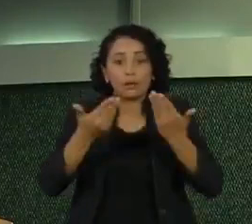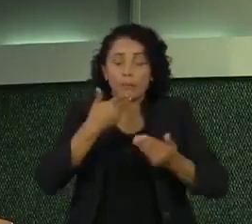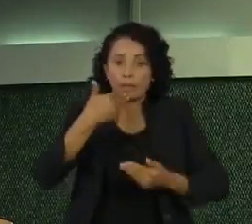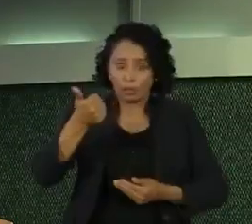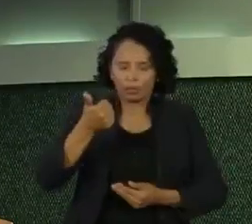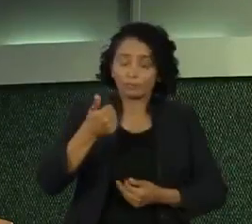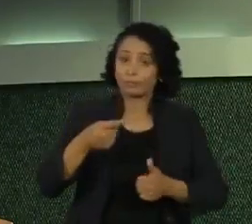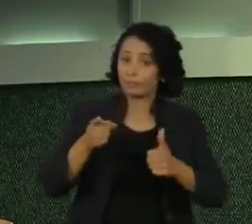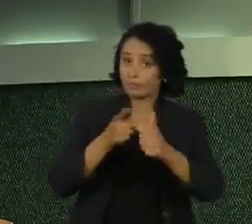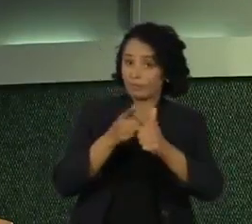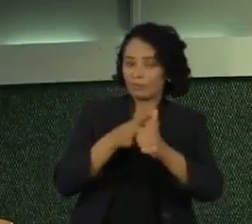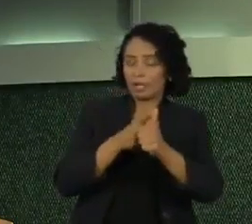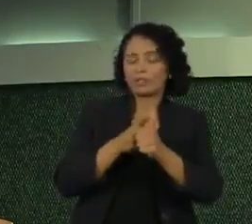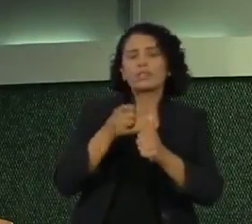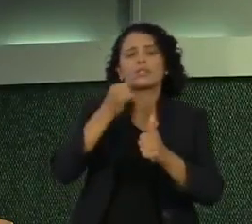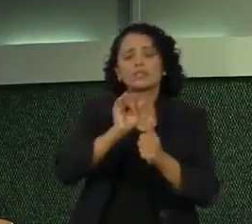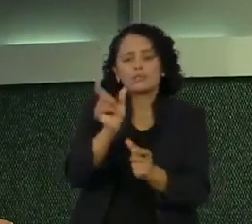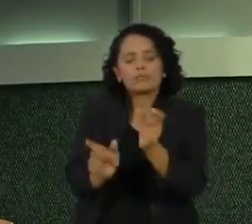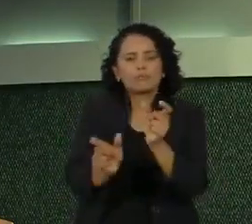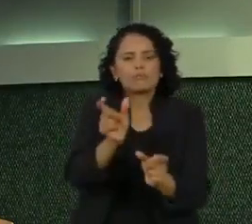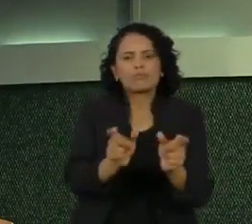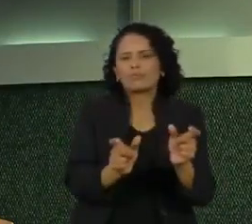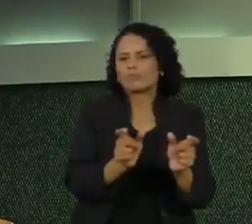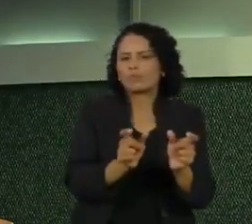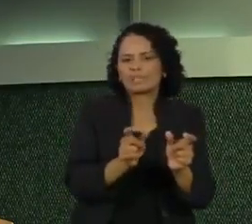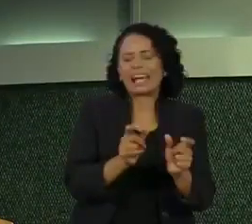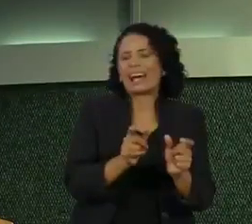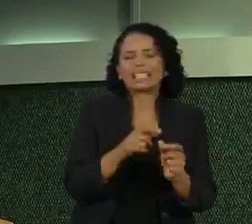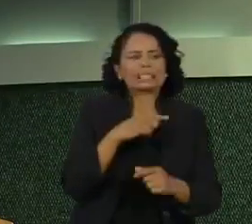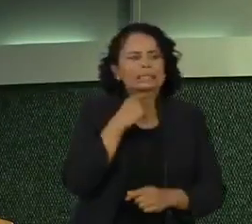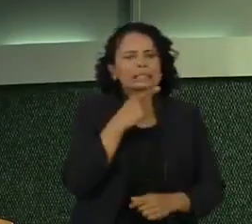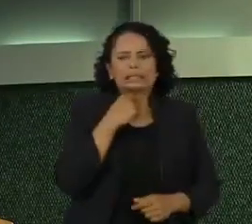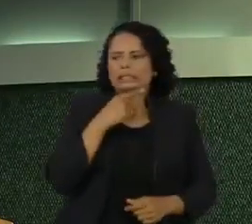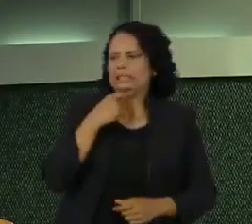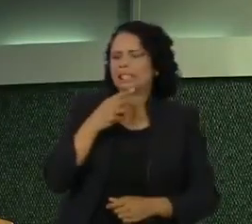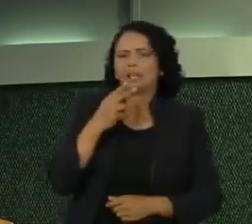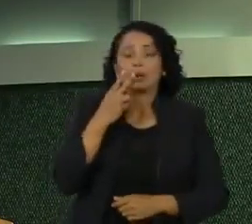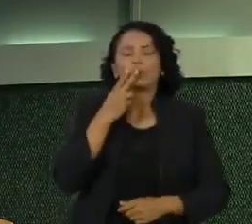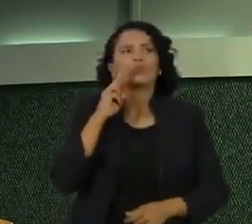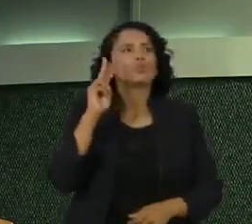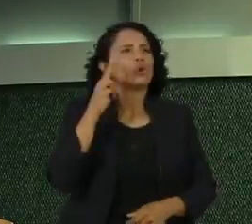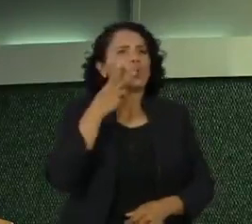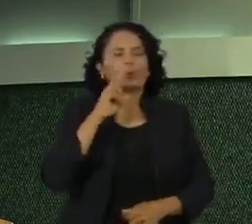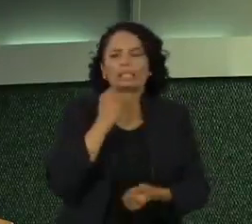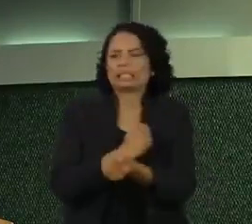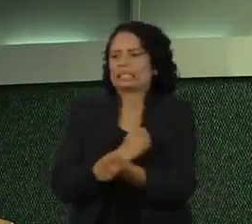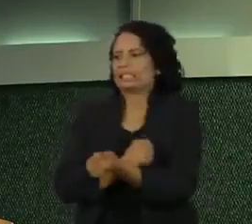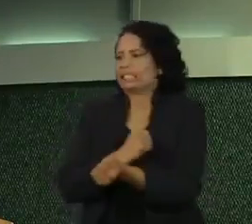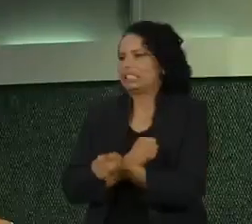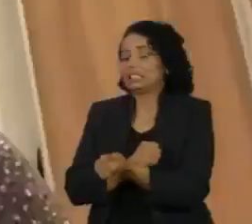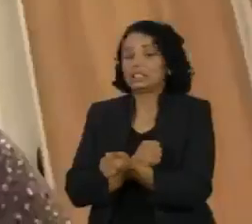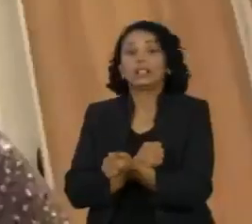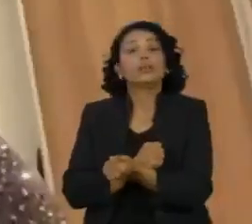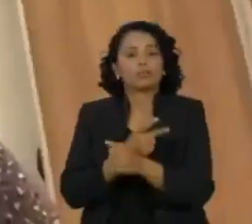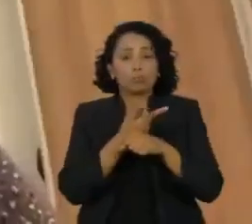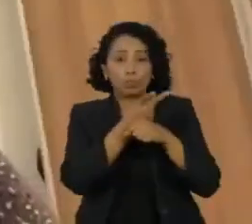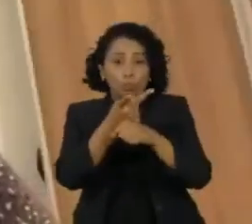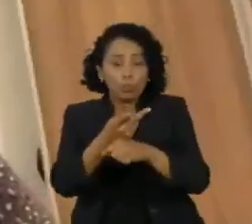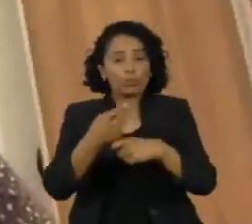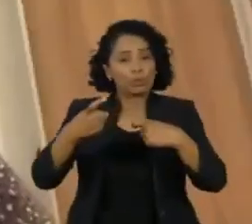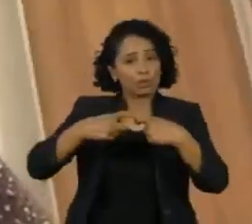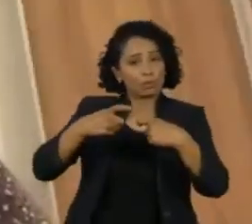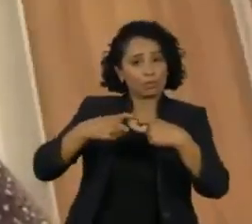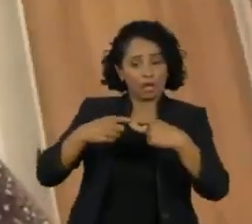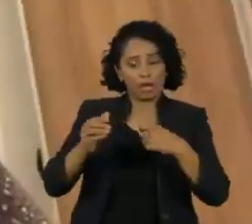em casa, para as pessoas que ainda não estão conseguindo sair, não têm oportunidade de procurar o médico, a gente ainda está em situação de pandemia, é importante